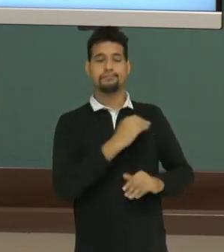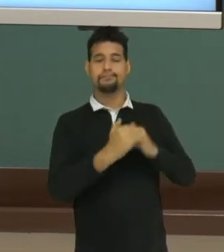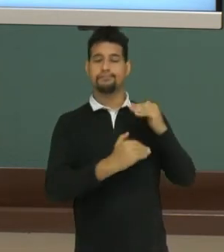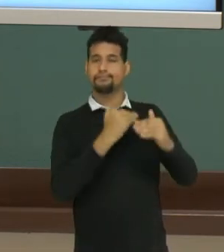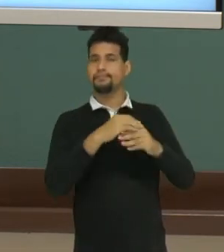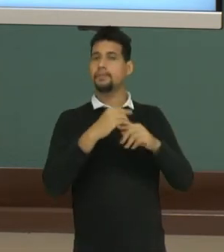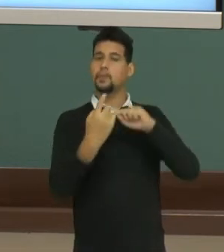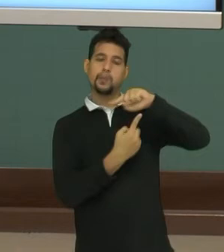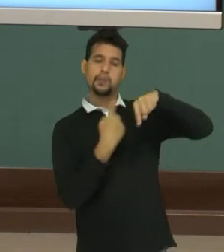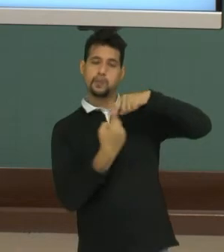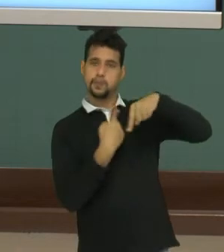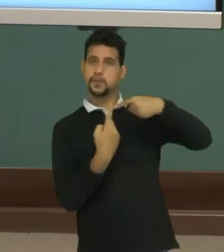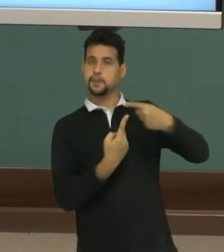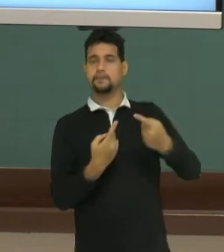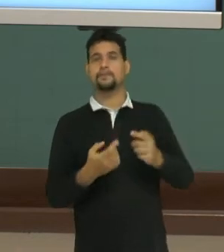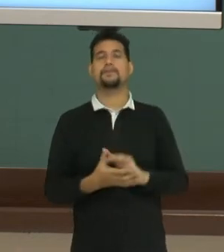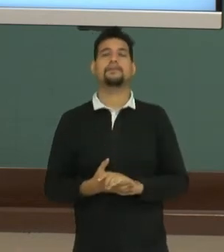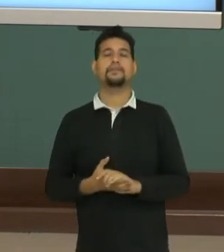de reciclagem.